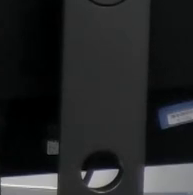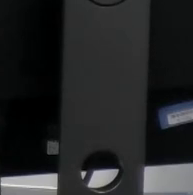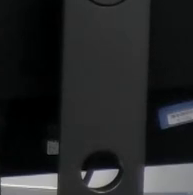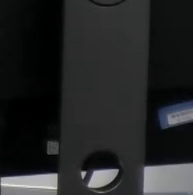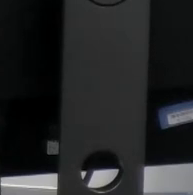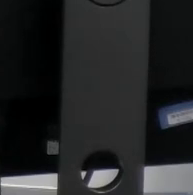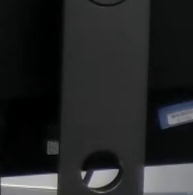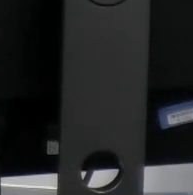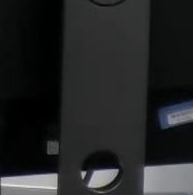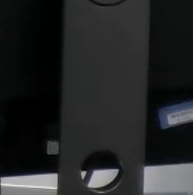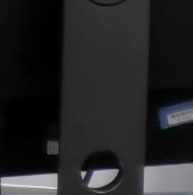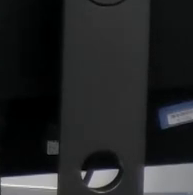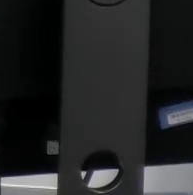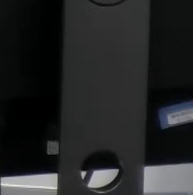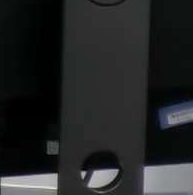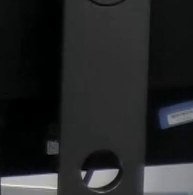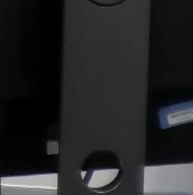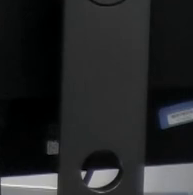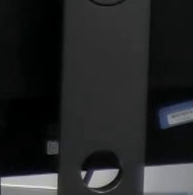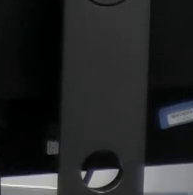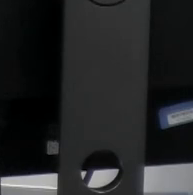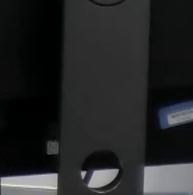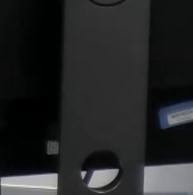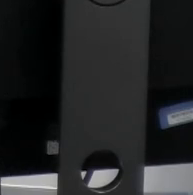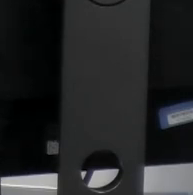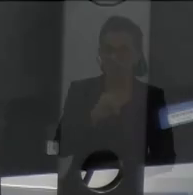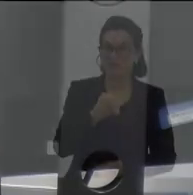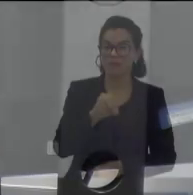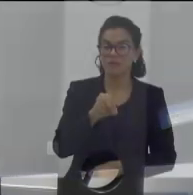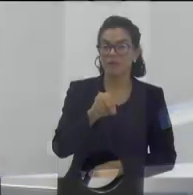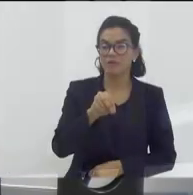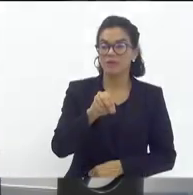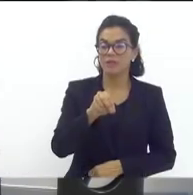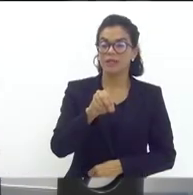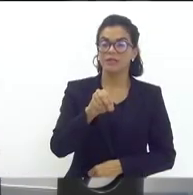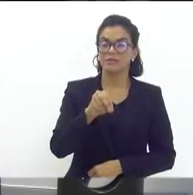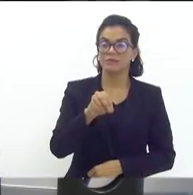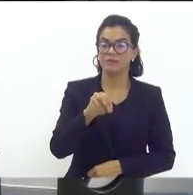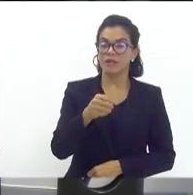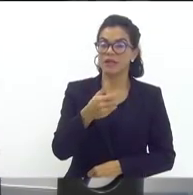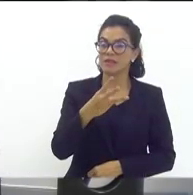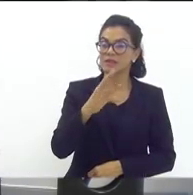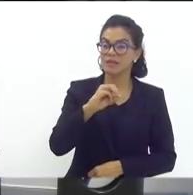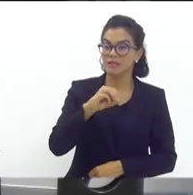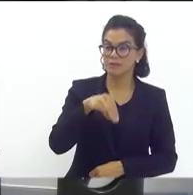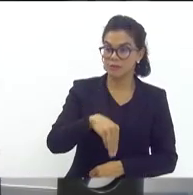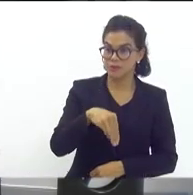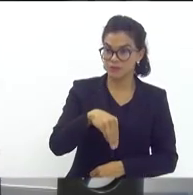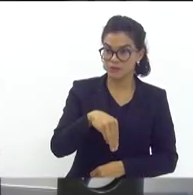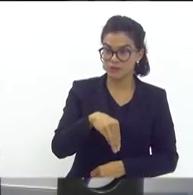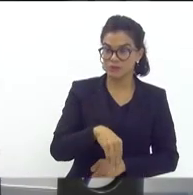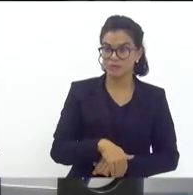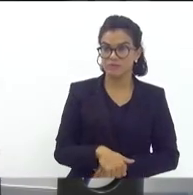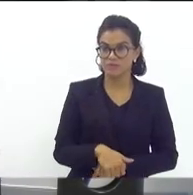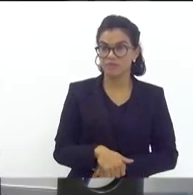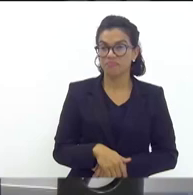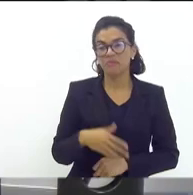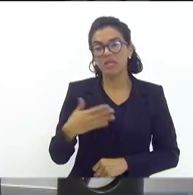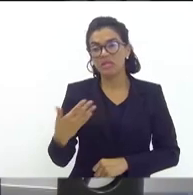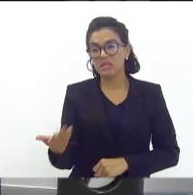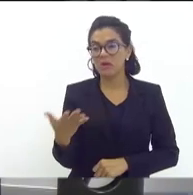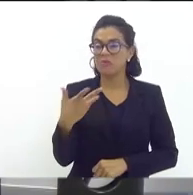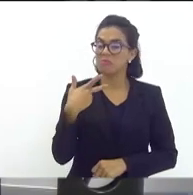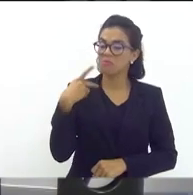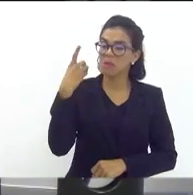se a gente for Central do Brasil ele aponta os 150 fatos relevantes em 30 minutos ou então como